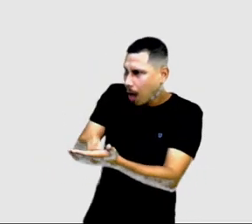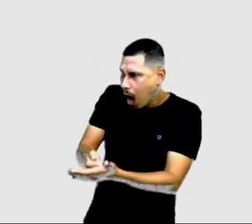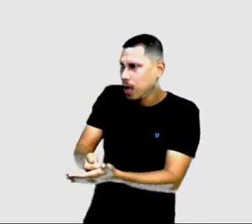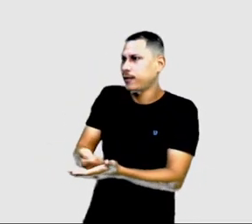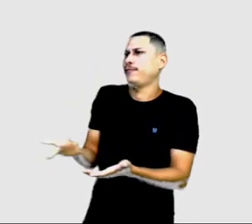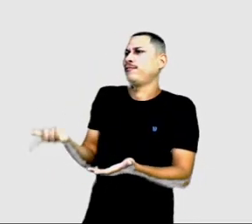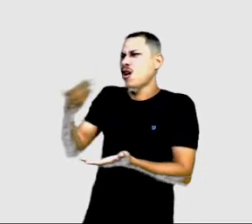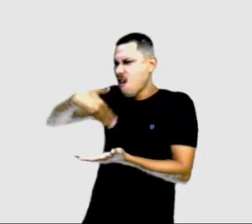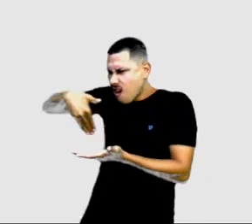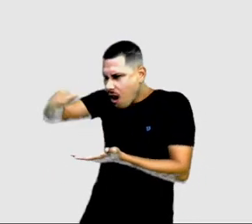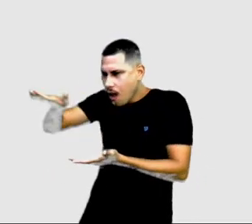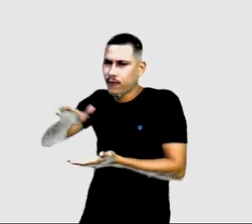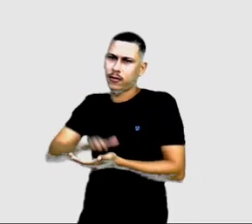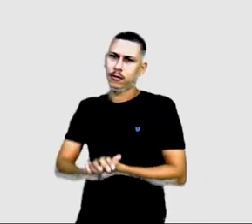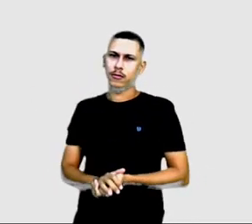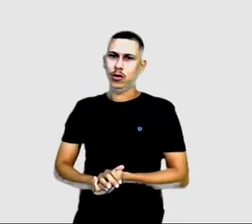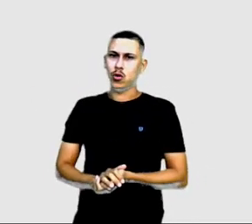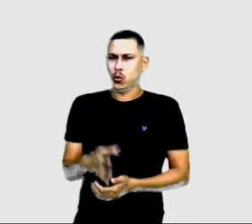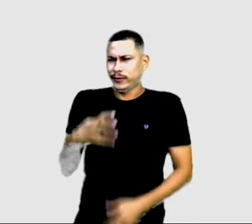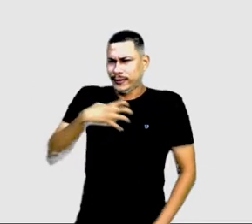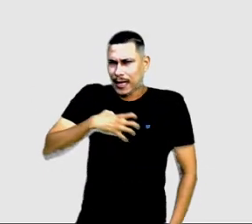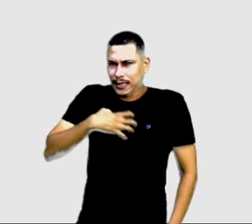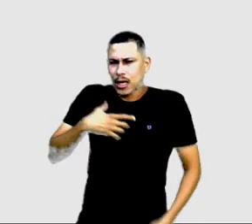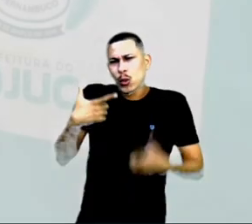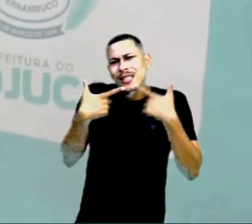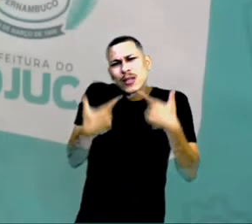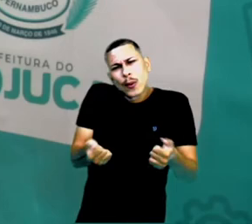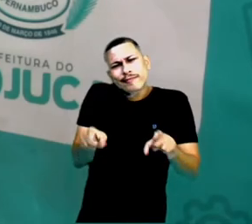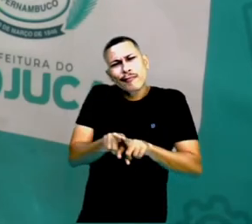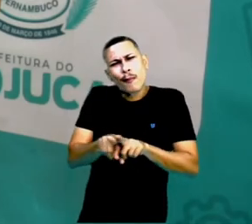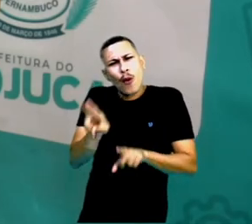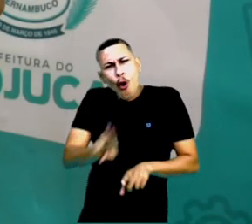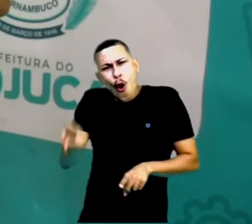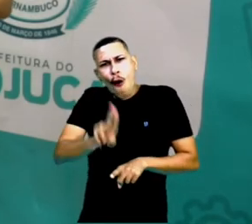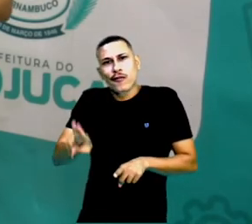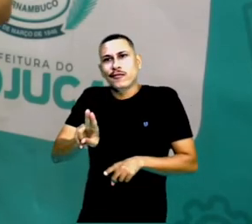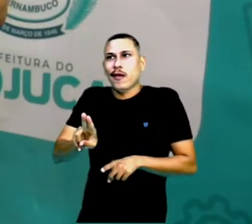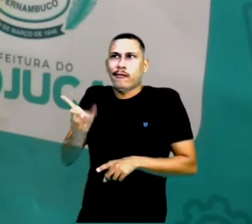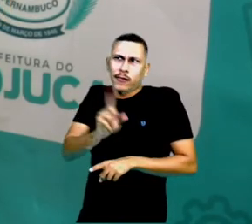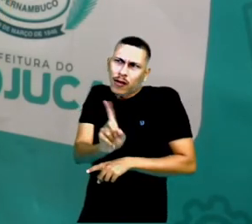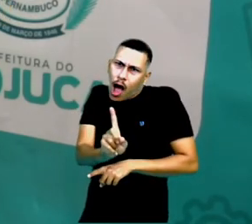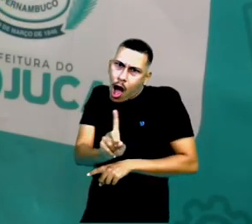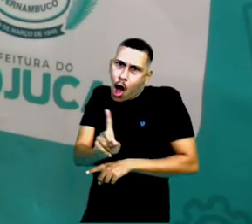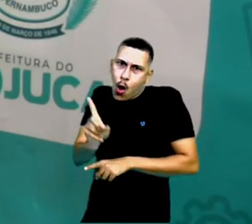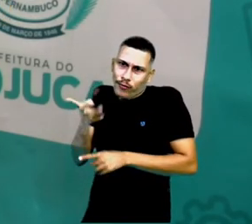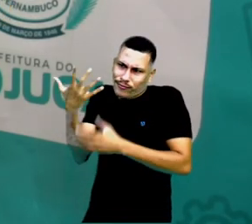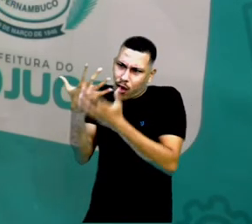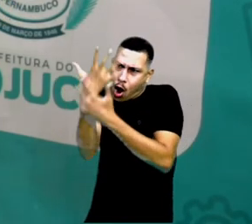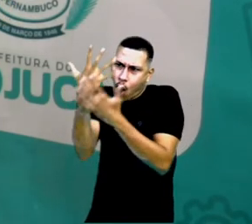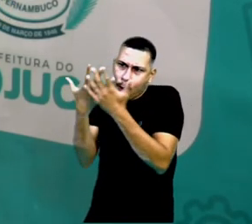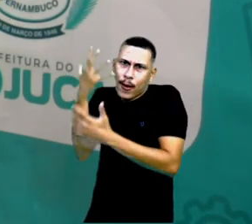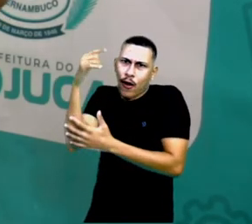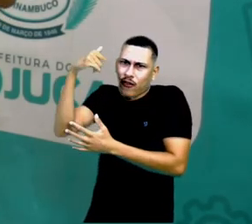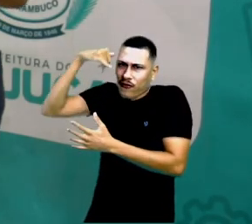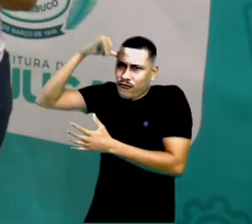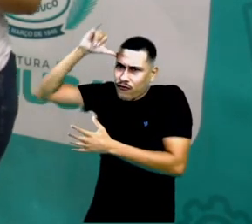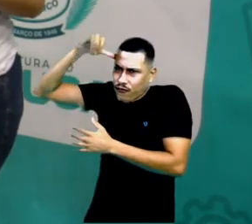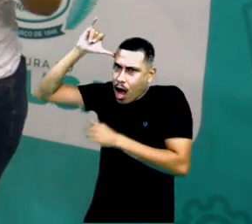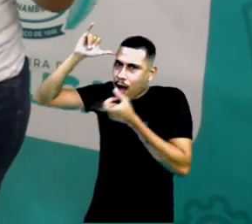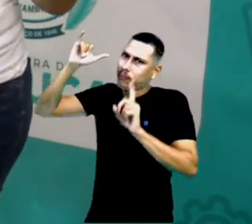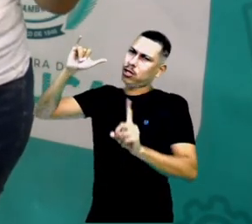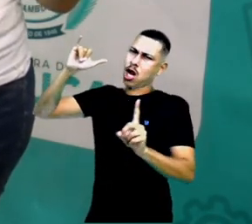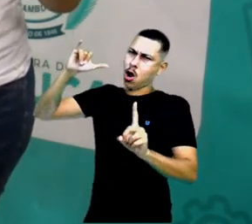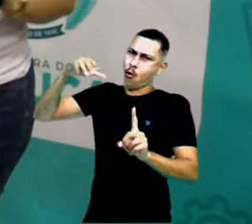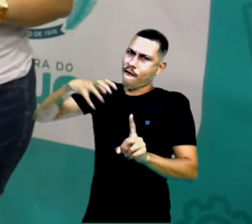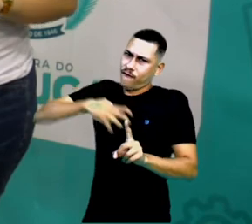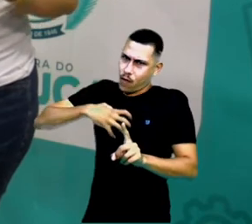sentido conotativo da linguagem. Eu não estou utilizando aí realmente a mão da vaca, né? A gente costuma dizer que um mão de vaca é aquele